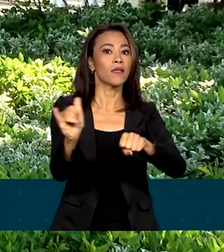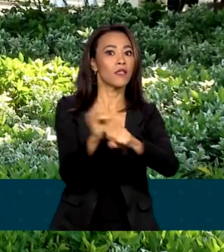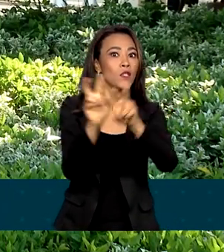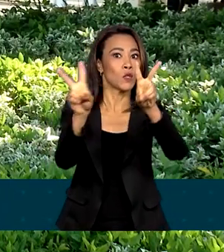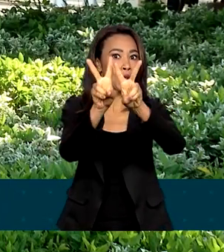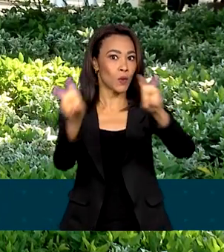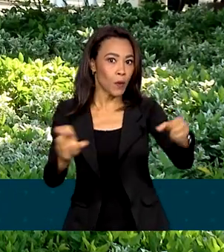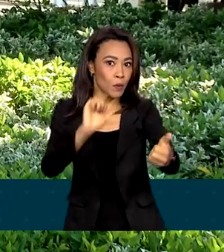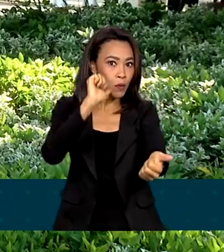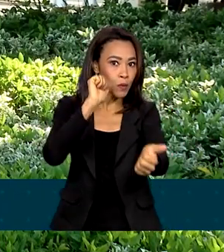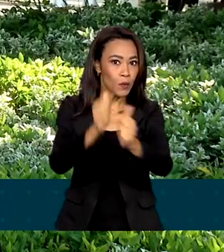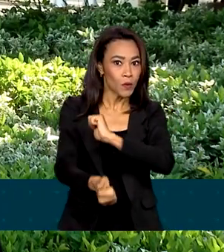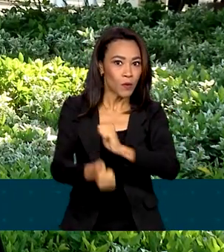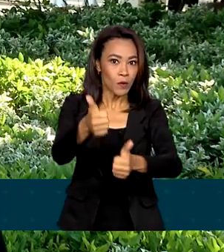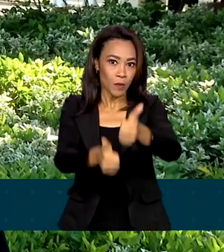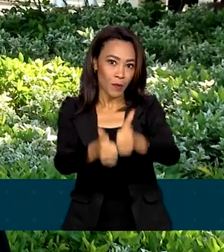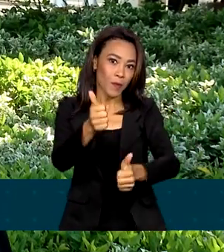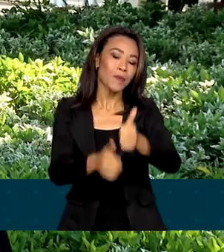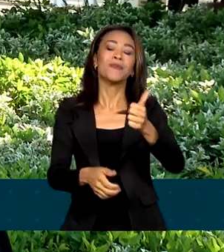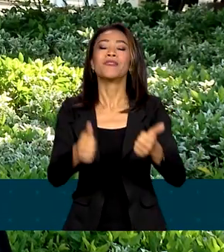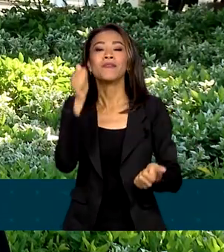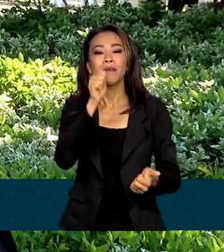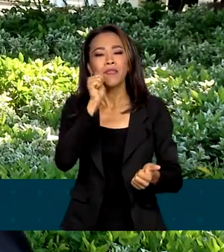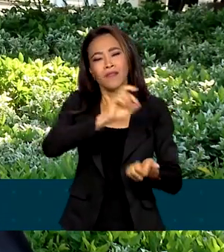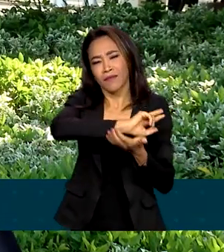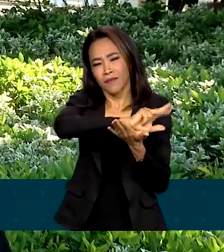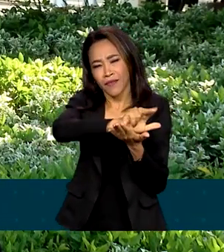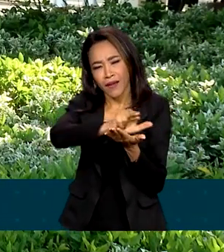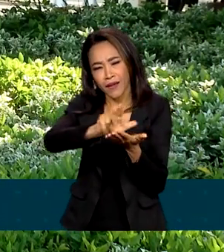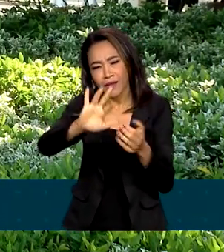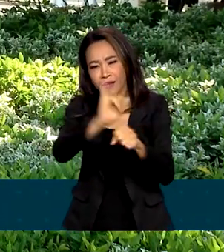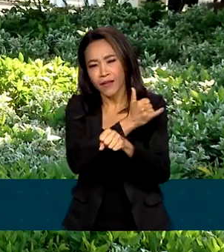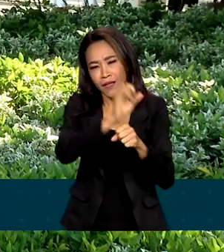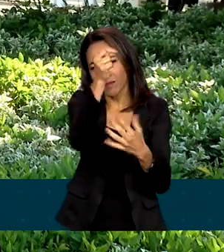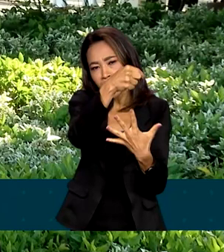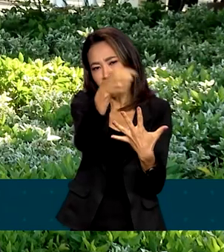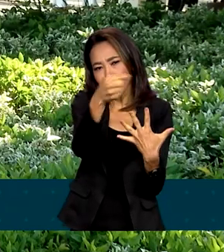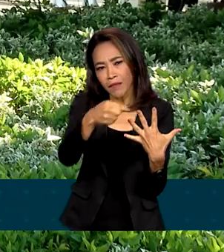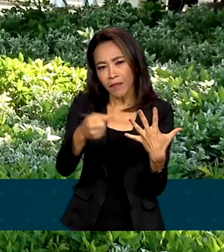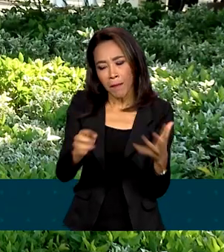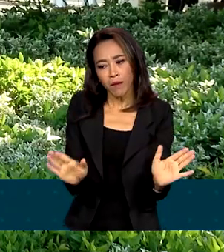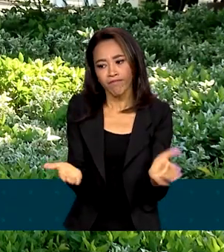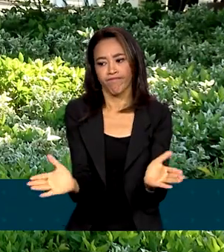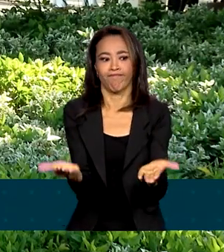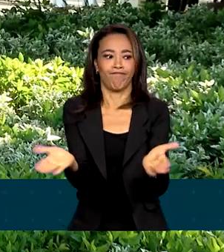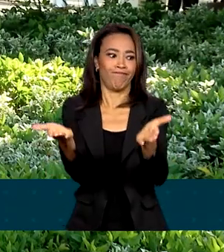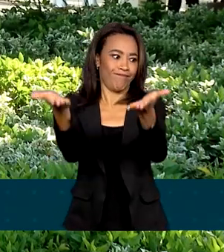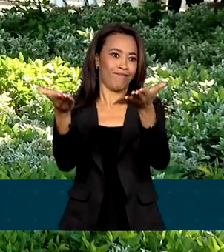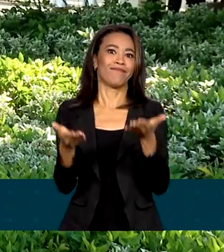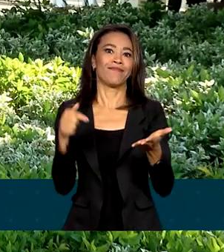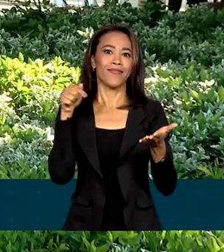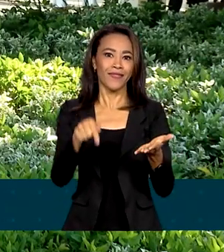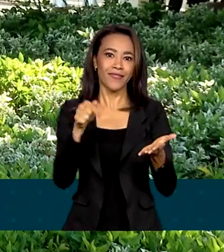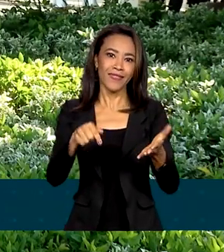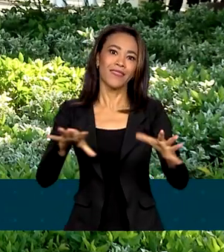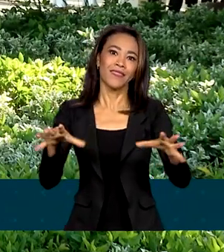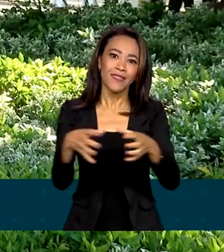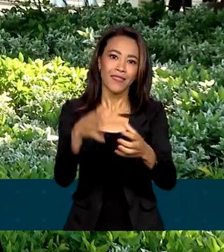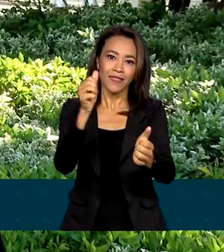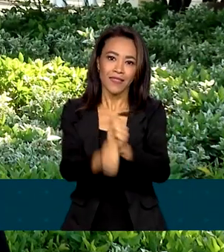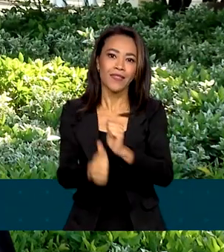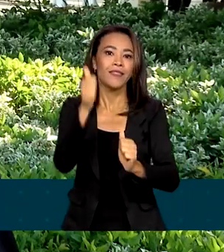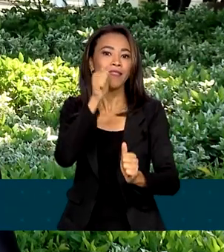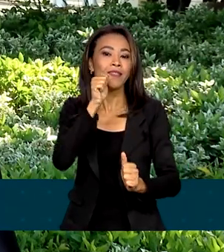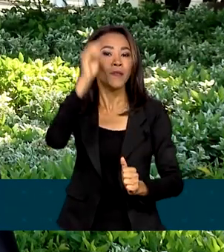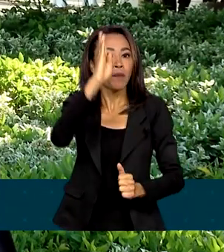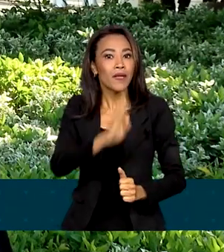Futebol Feminino. Trata-se de uma série de medidas para incentivar, para desenvolver essa modalidade no país, né? Quanto à Copa do Mundo de